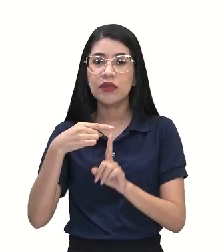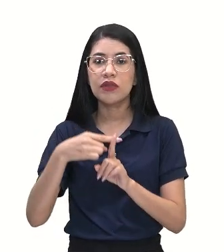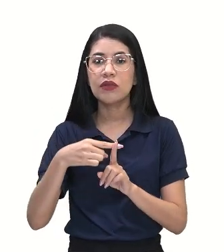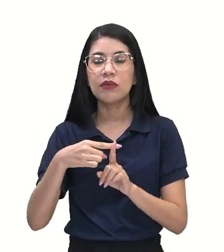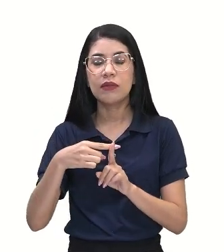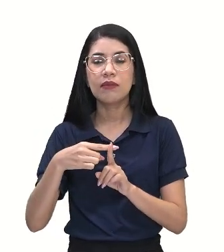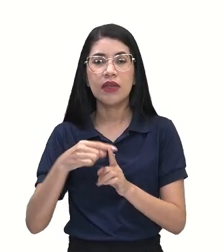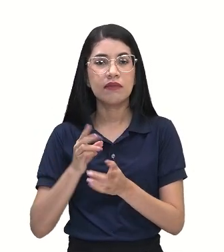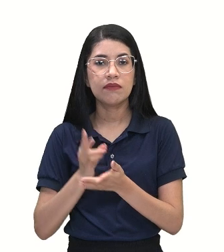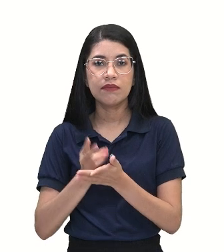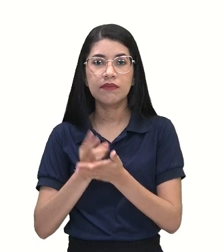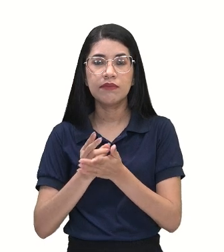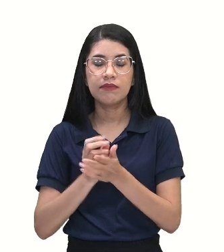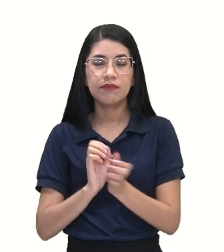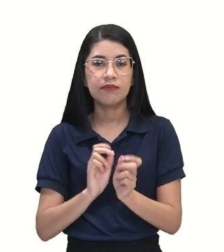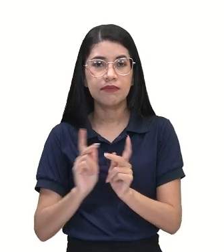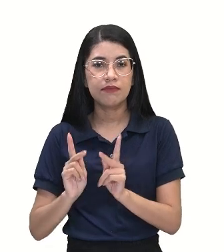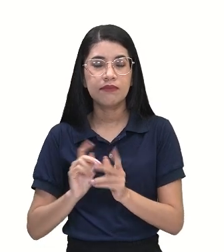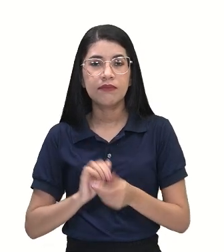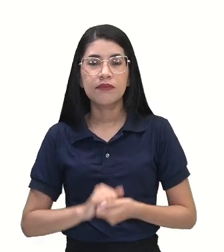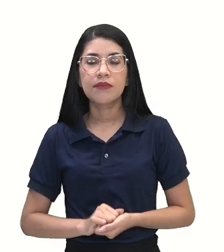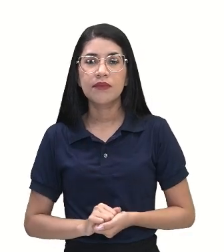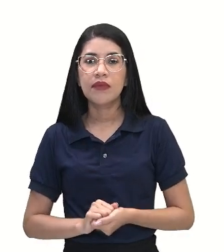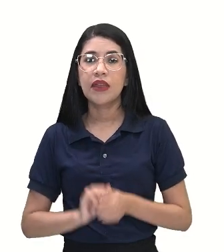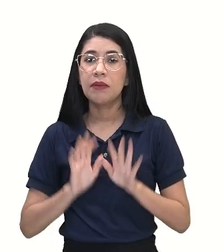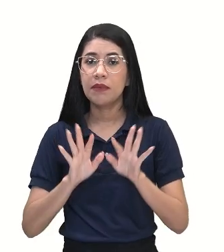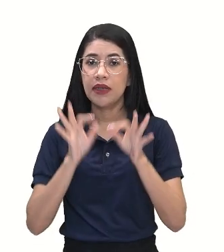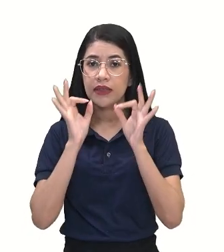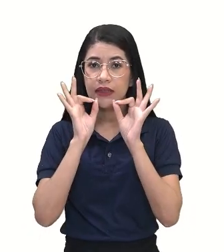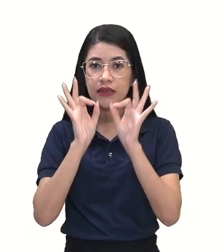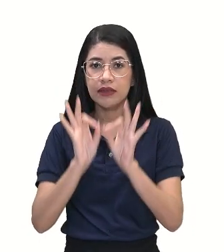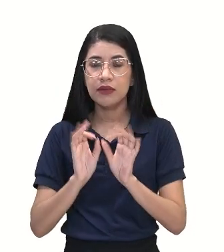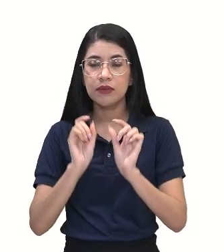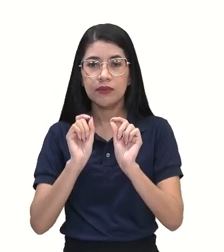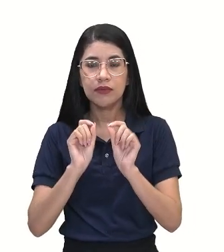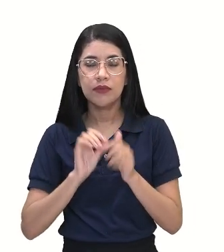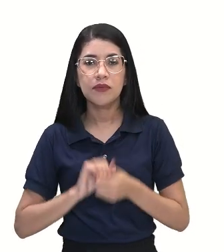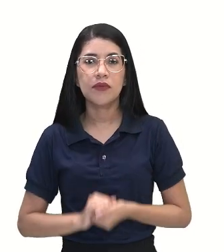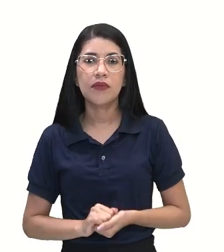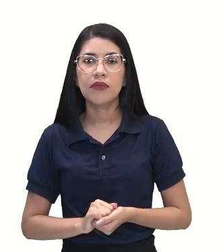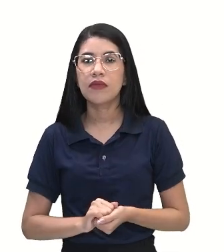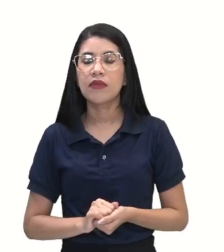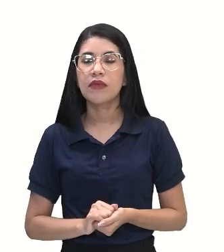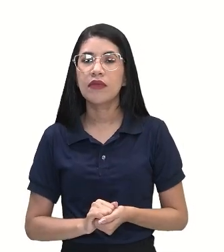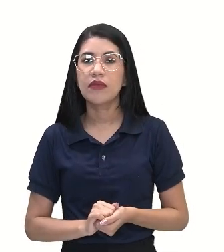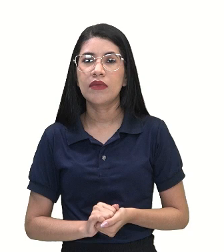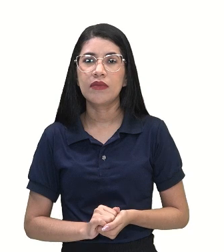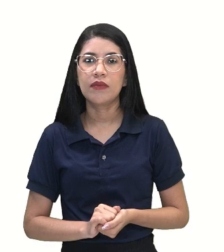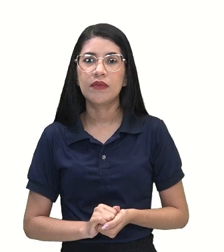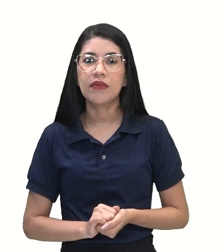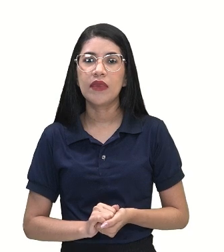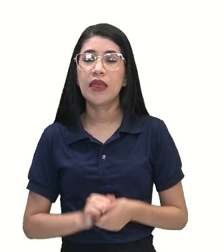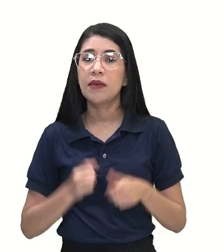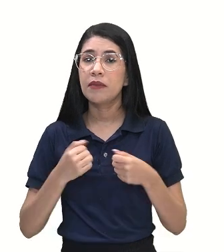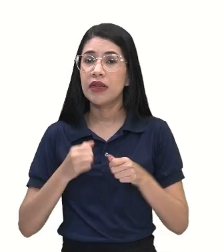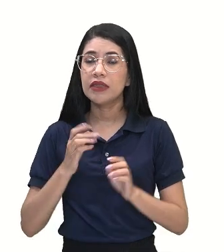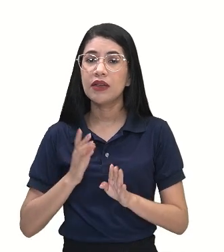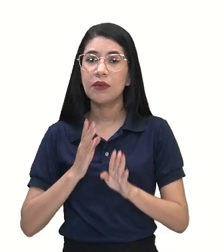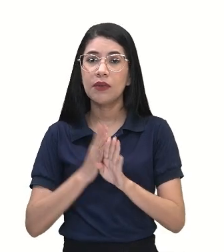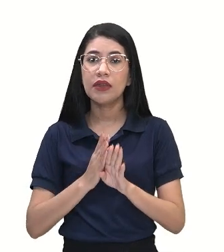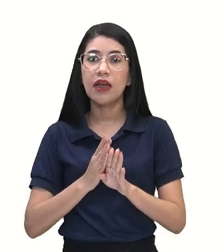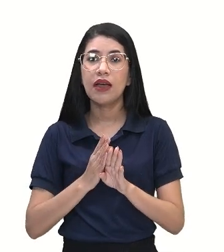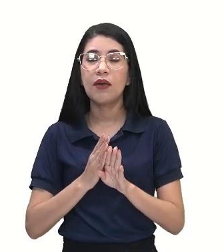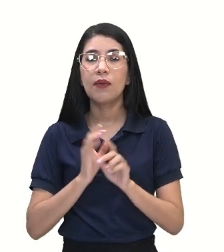próximo termo. Beleza? Tranquilo? Mas observa o seguinte, gente, ó. Ele quer que a gente encontre o 20º